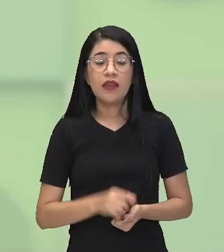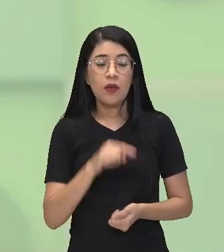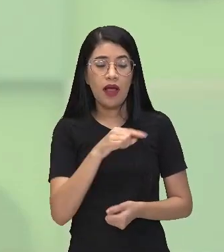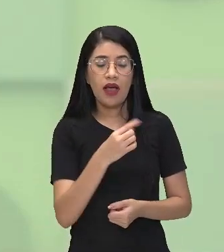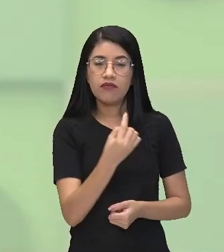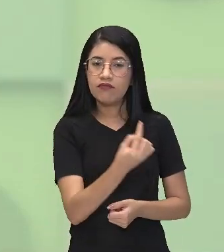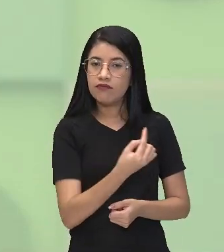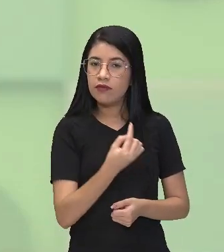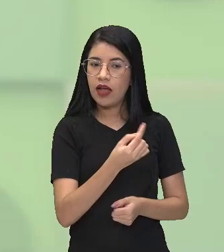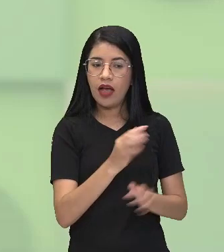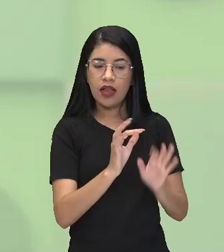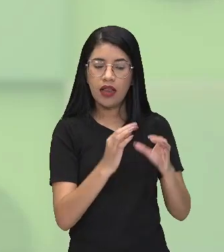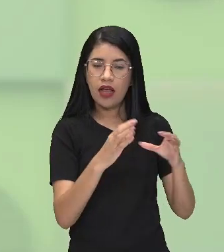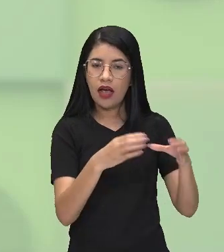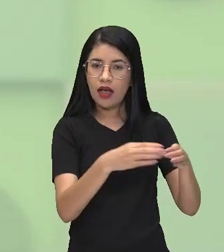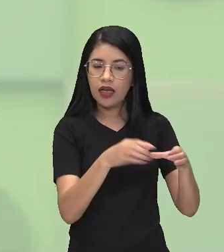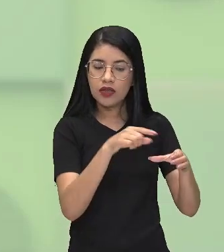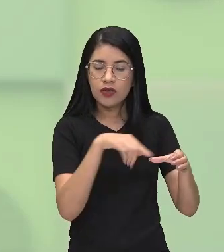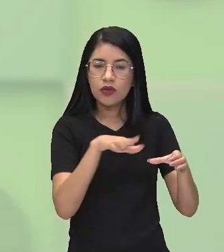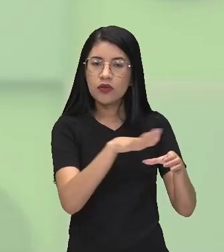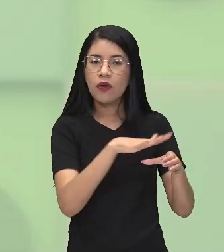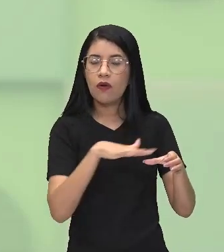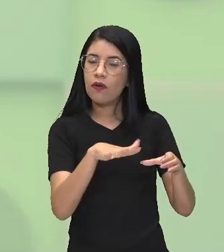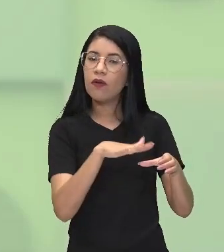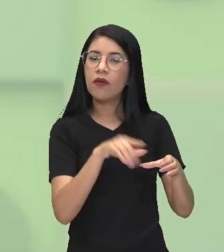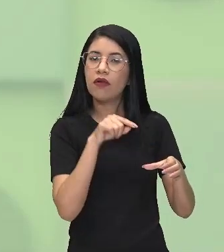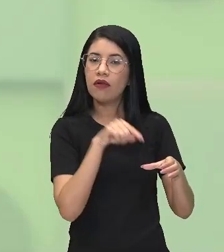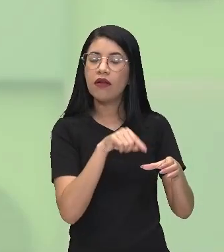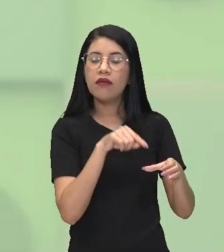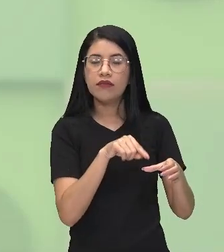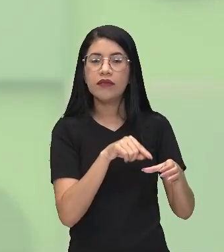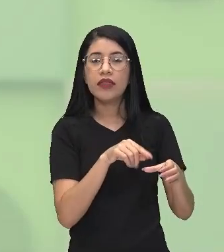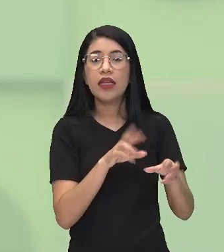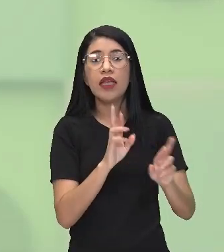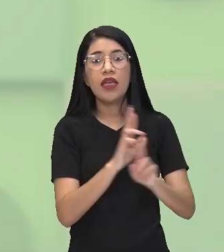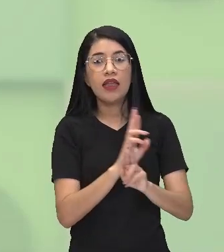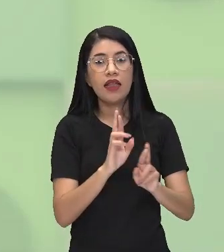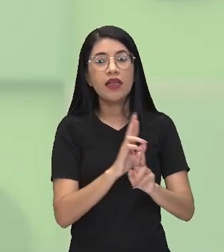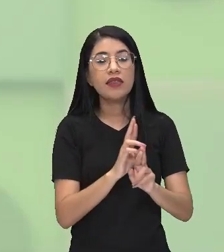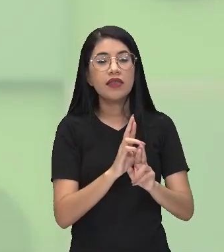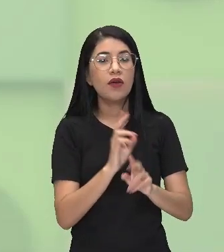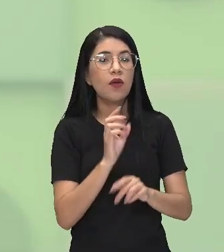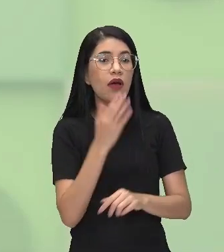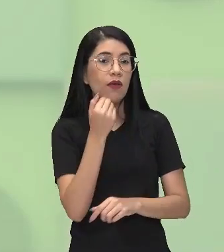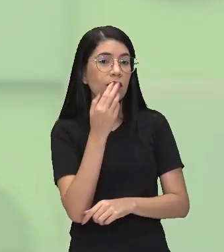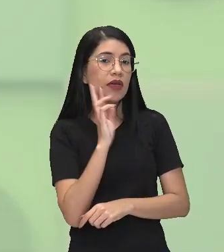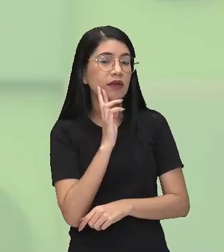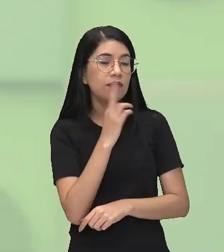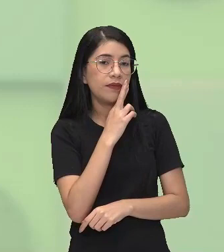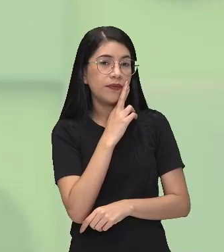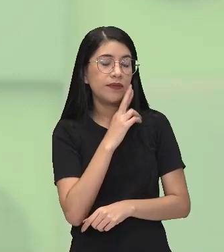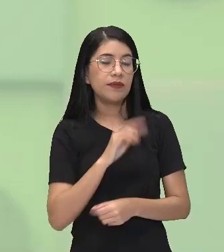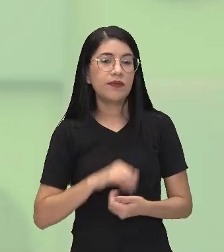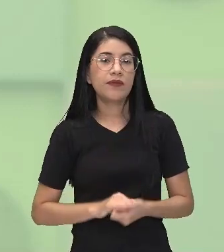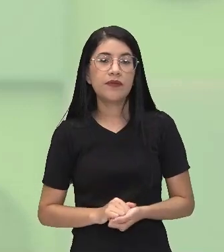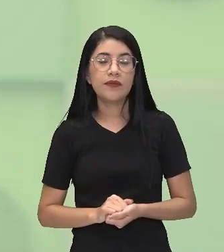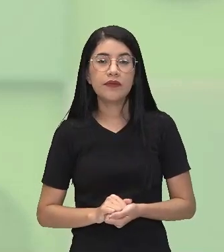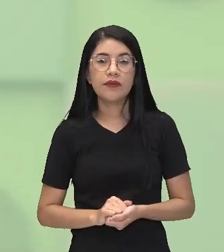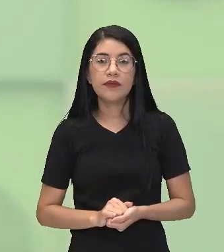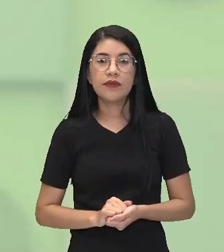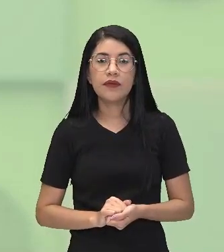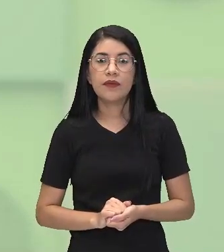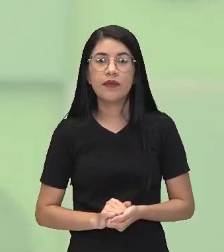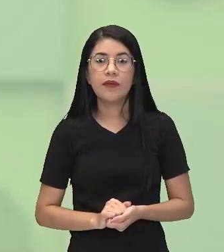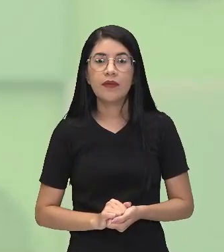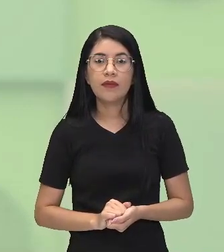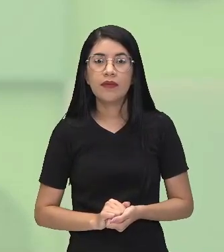aquele caso que tinha ali relação com o restaurante, tá? Então, casos isolados.